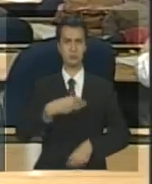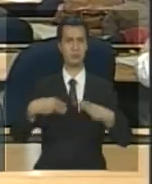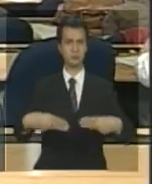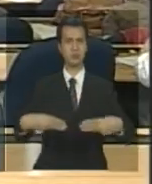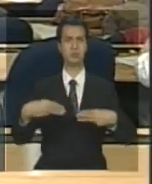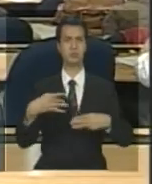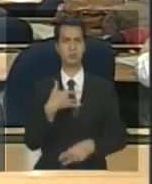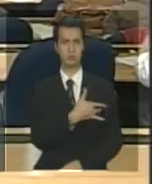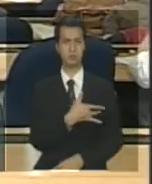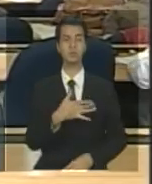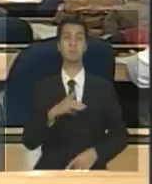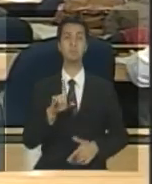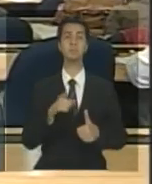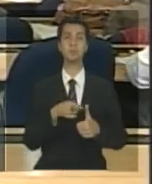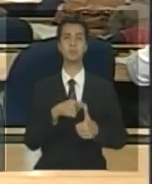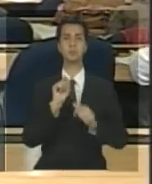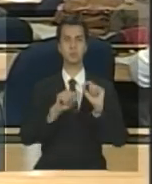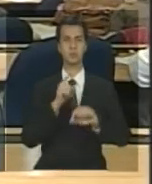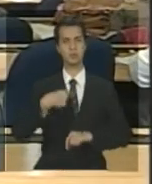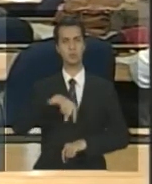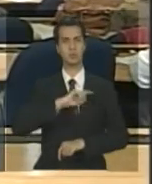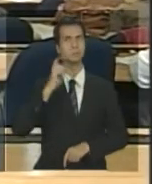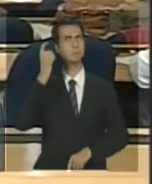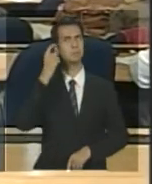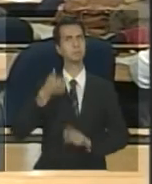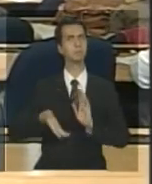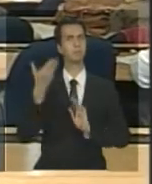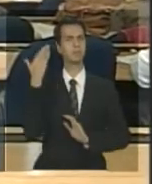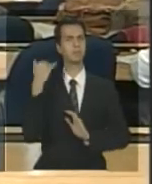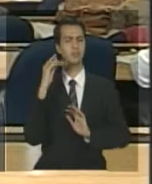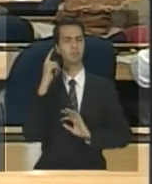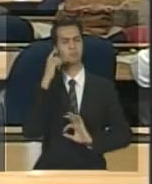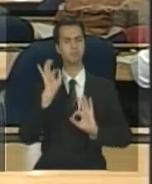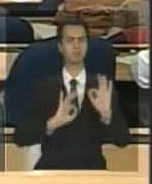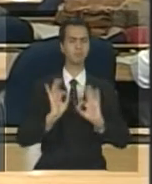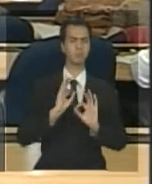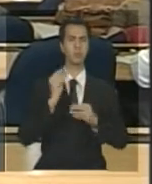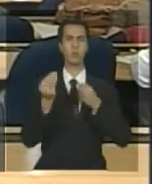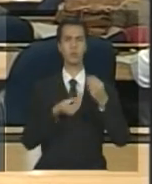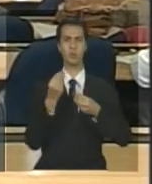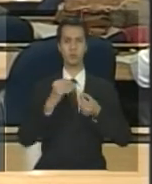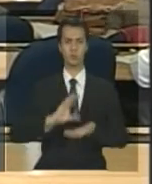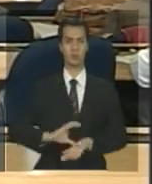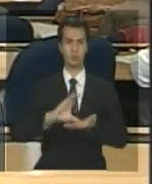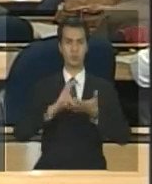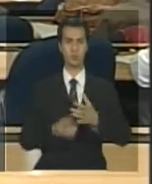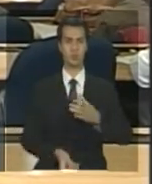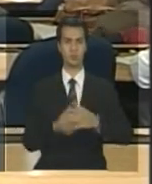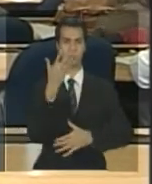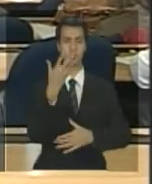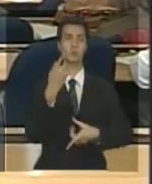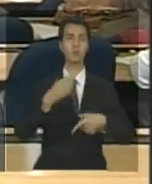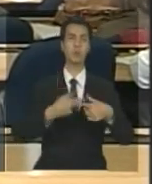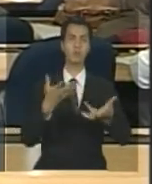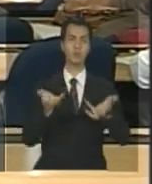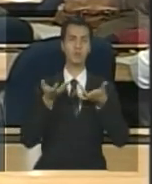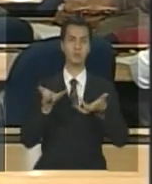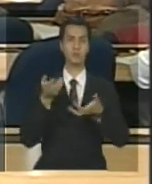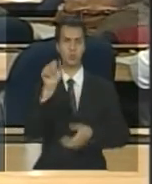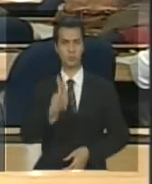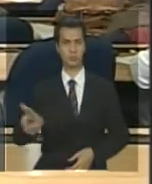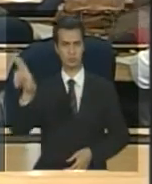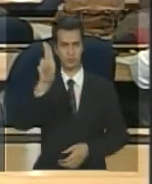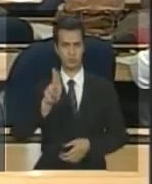quando nós pensamos em constituir esse comitê, por um lado, com a ideia de aproximar a academia, os centros